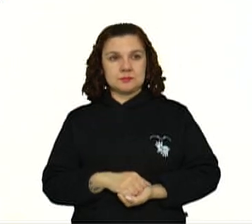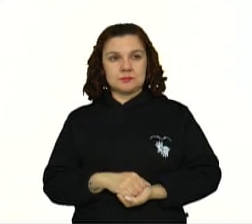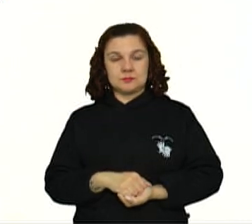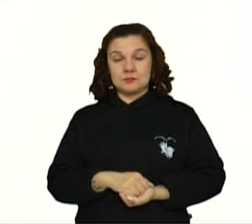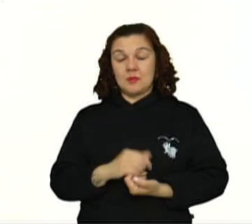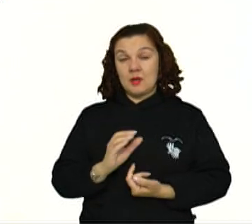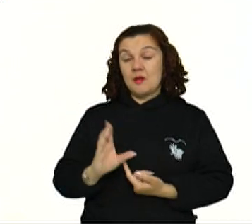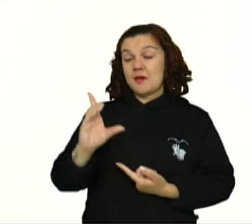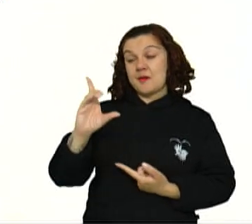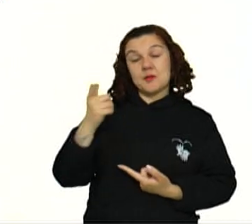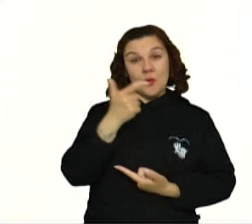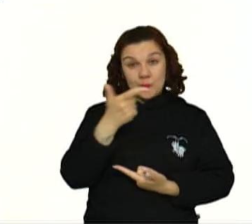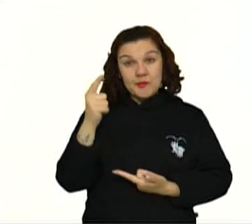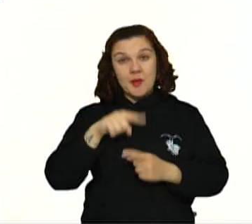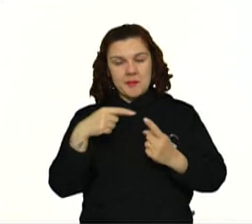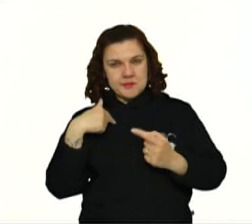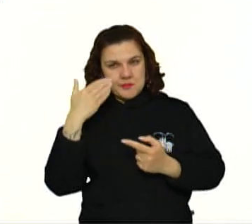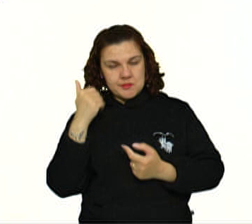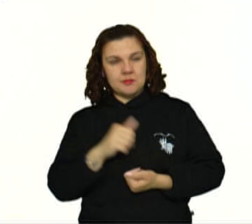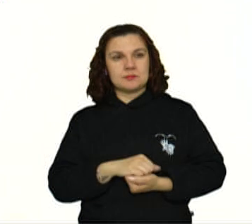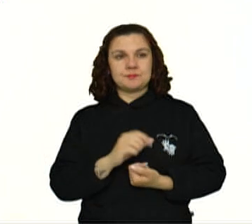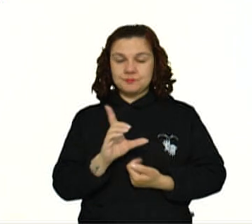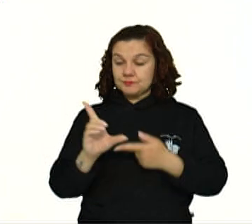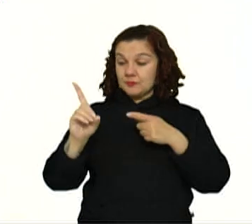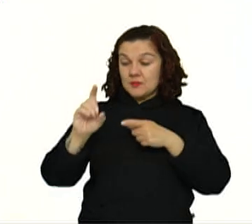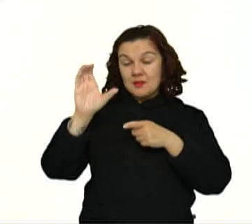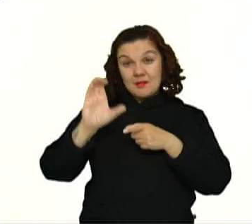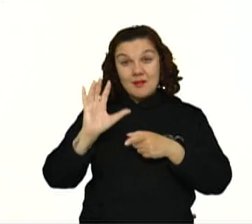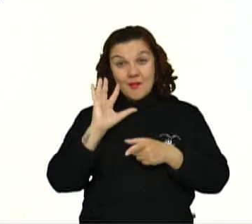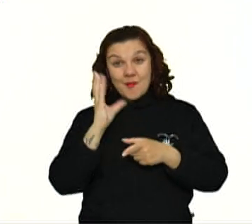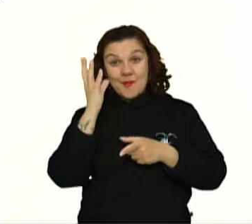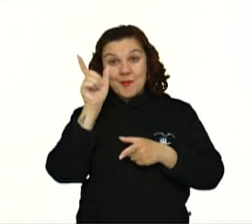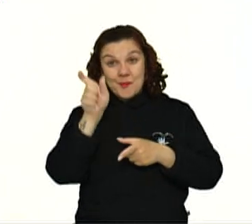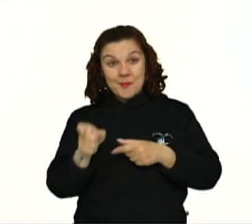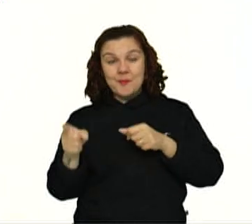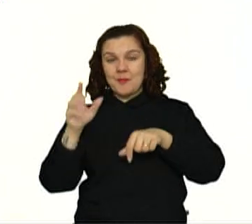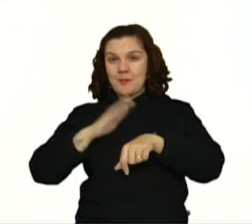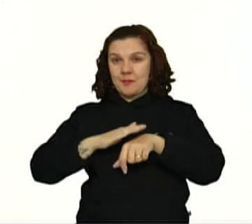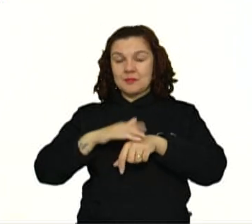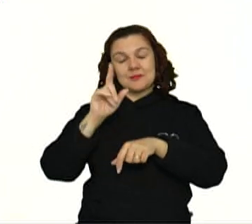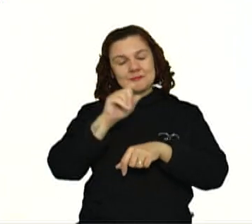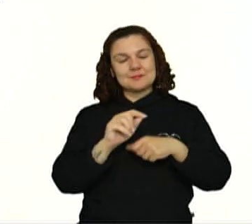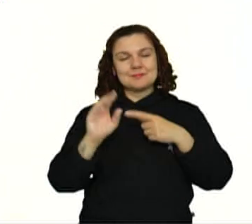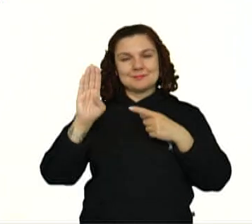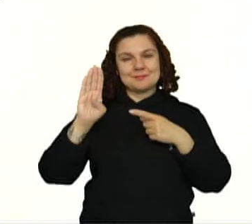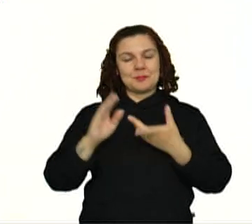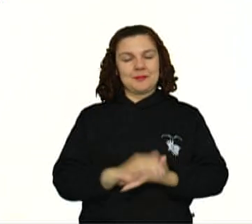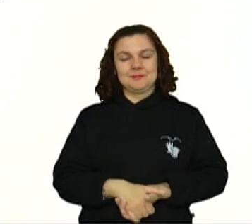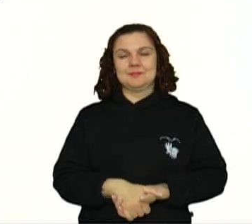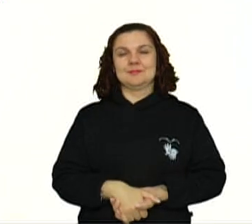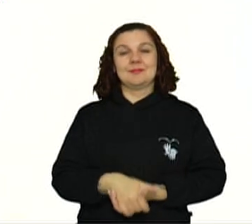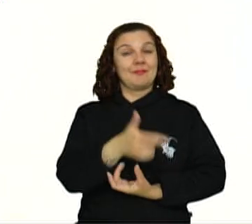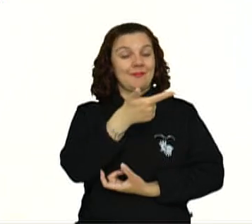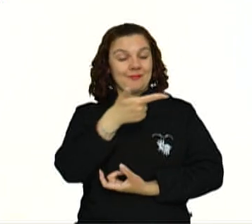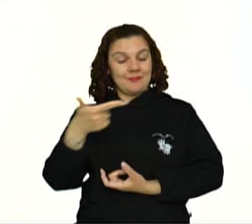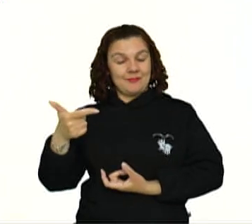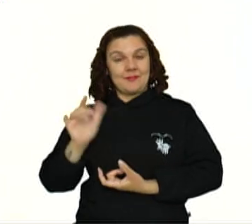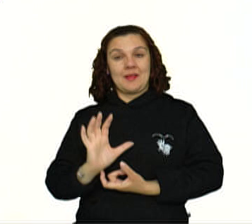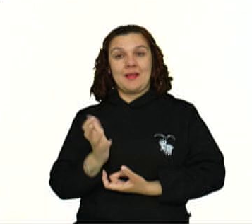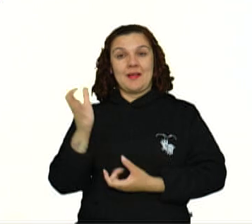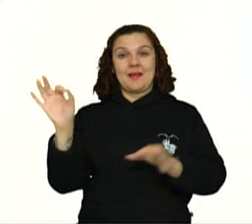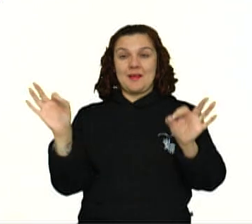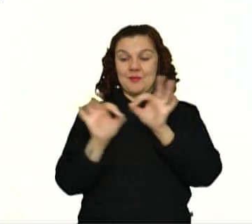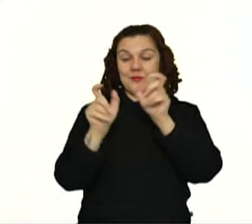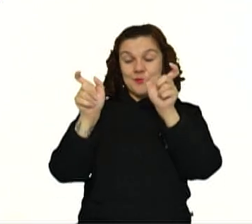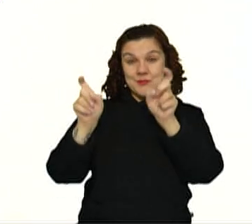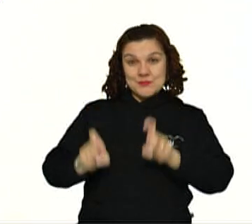é, não tem ali, mas eu sei. O fato ser atribuído a um ser determinado? Portanto, B. Não se atribui o fato a